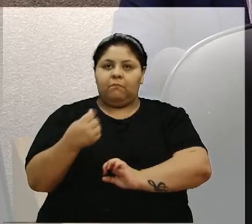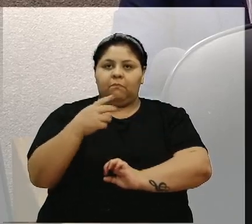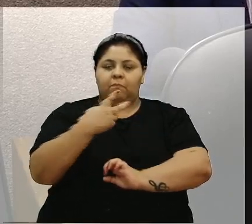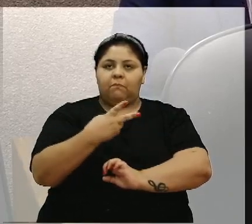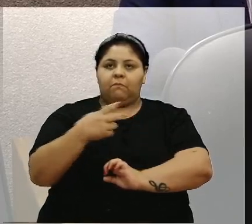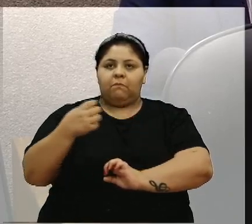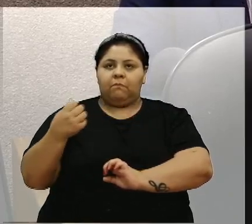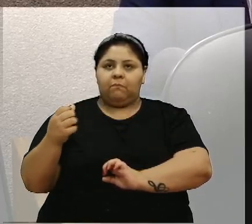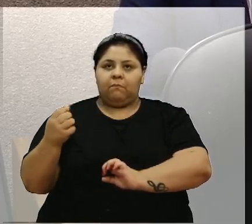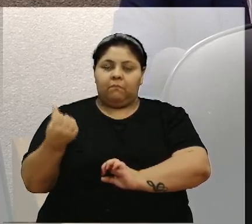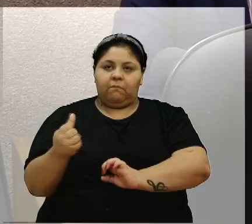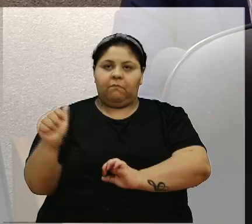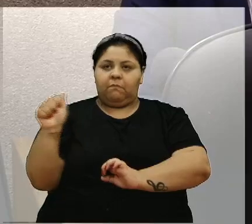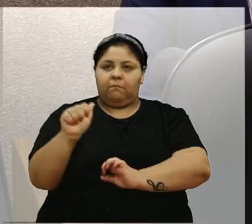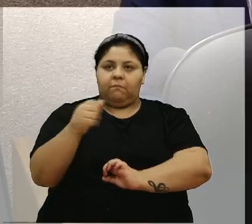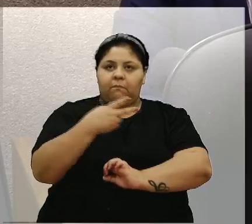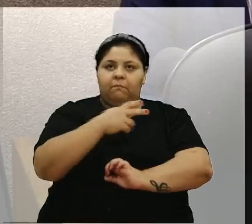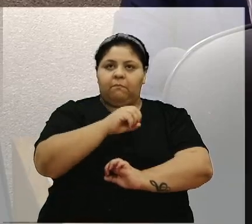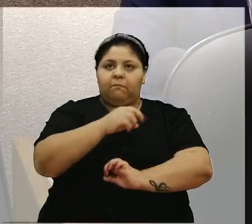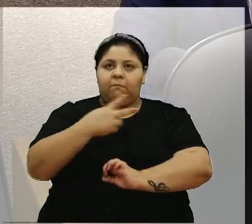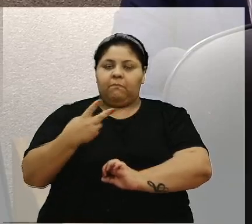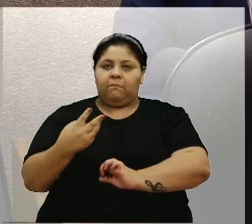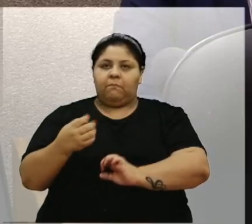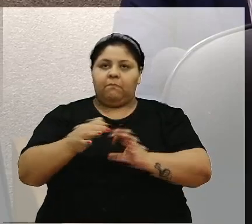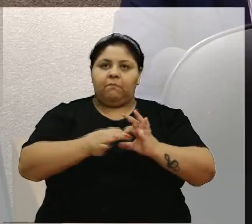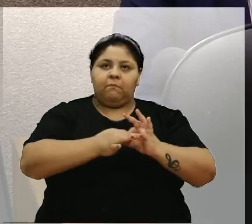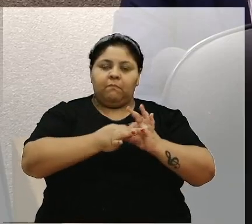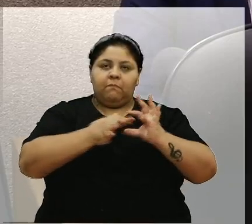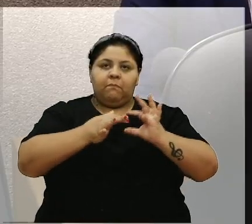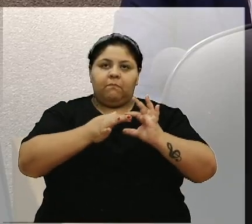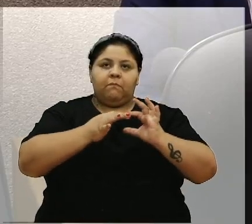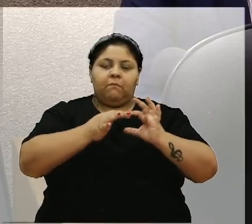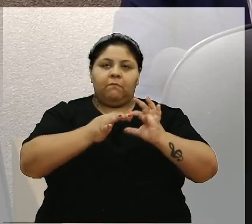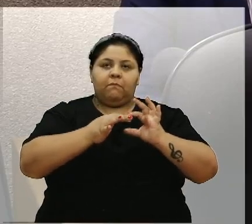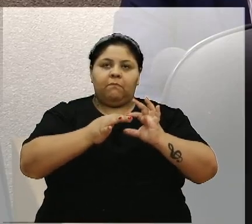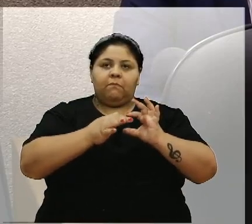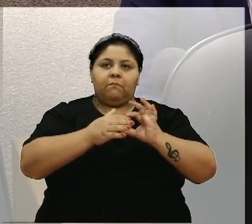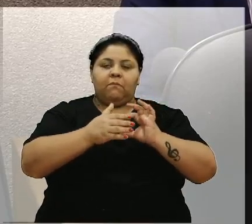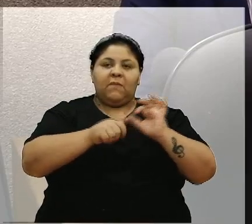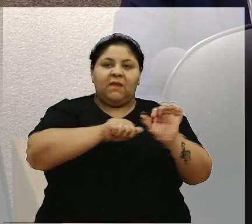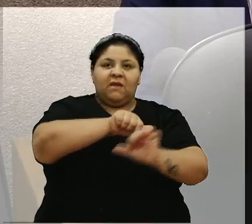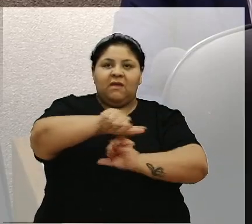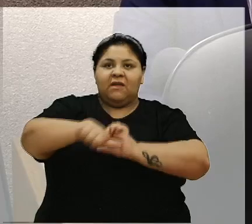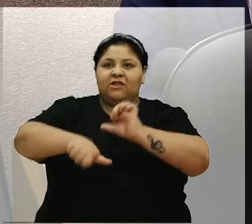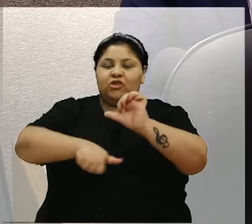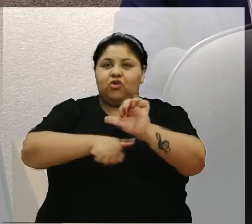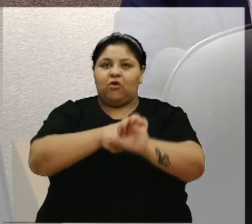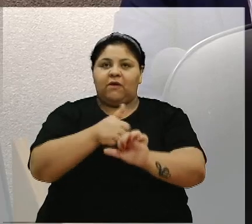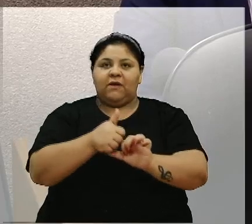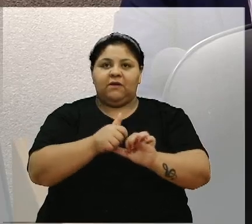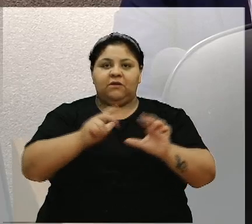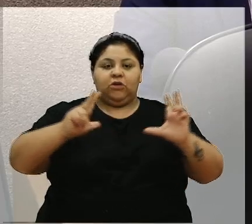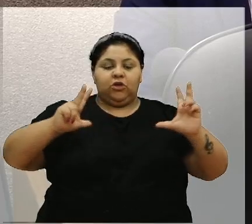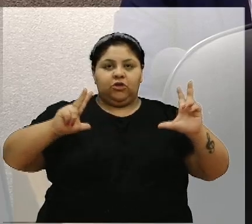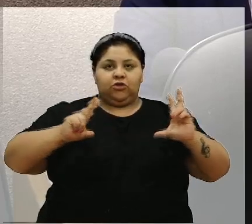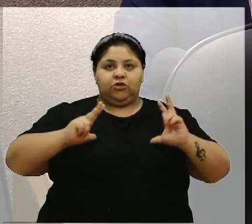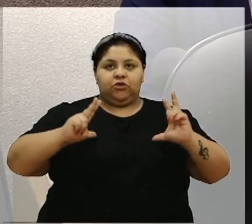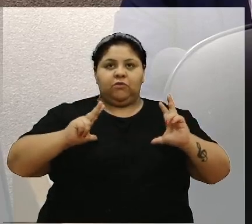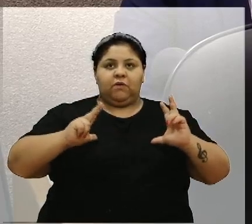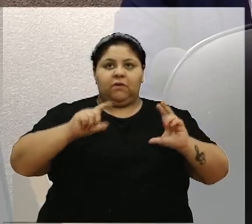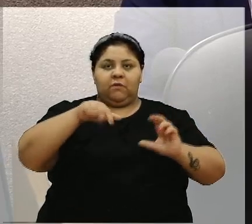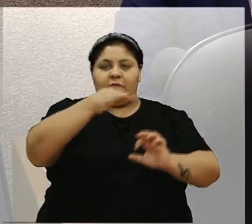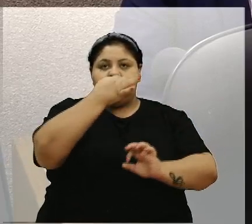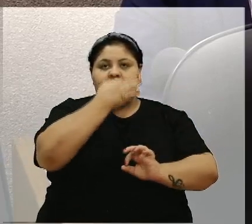de 2022, que desafeta e autoriza a permuta de imóvel de propriedade do município de Caxias do Sul